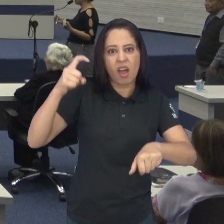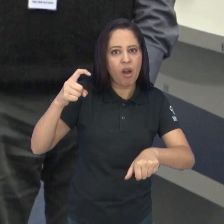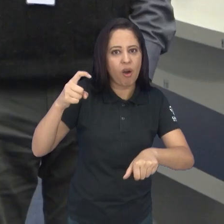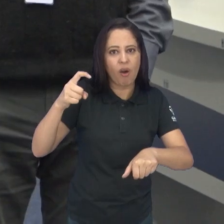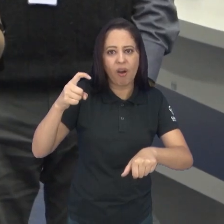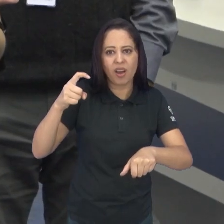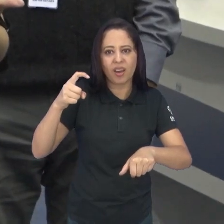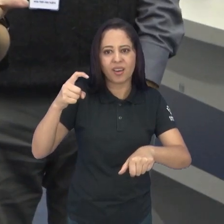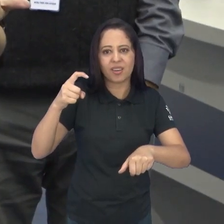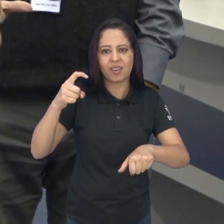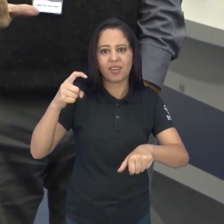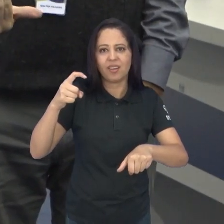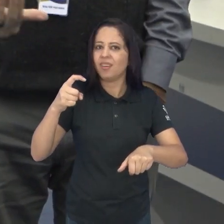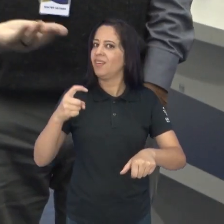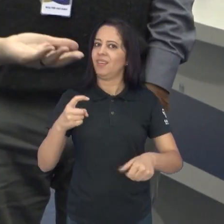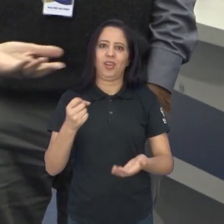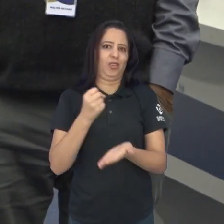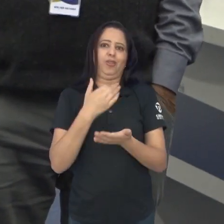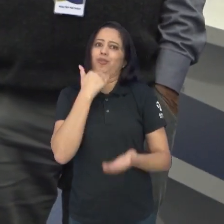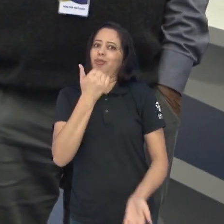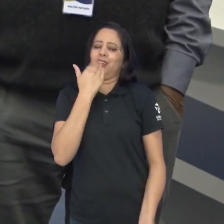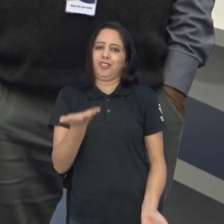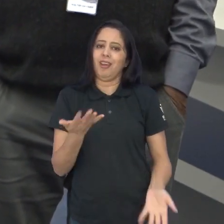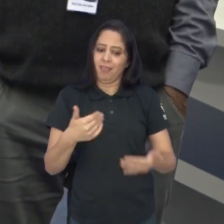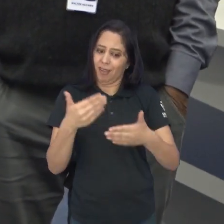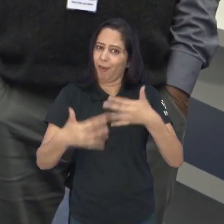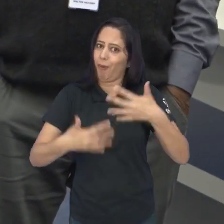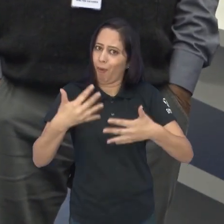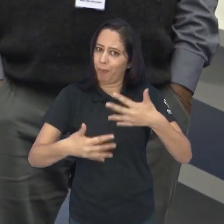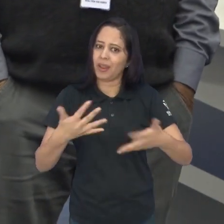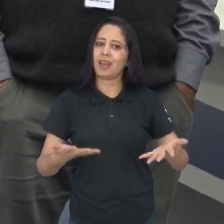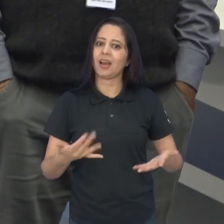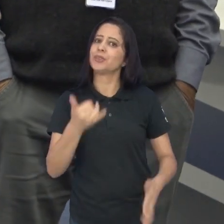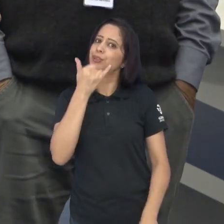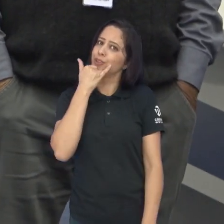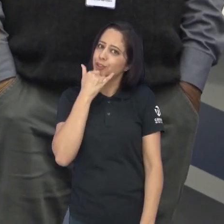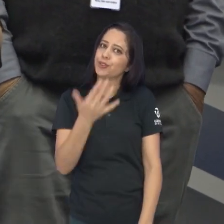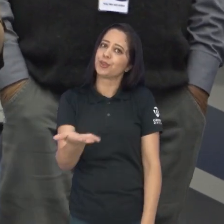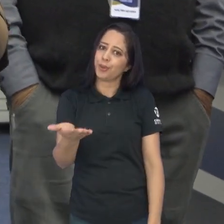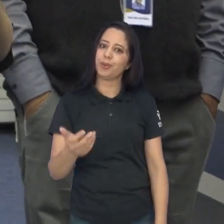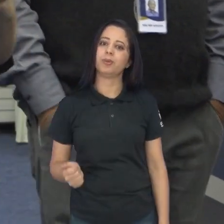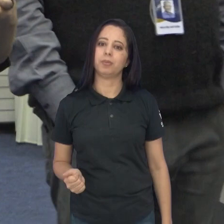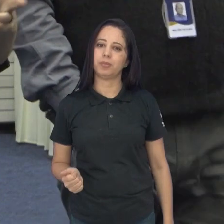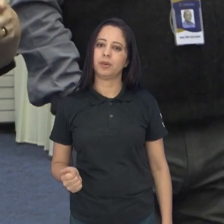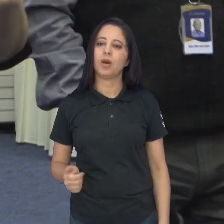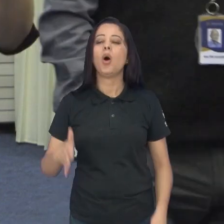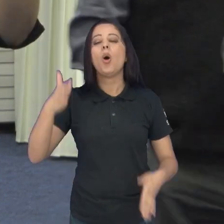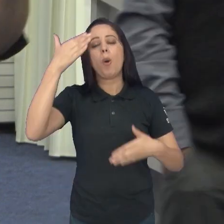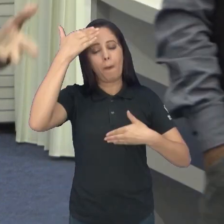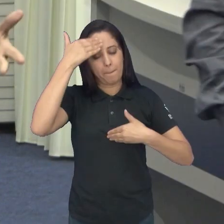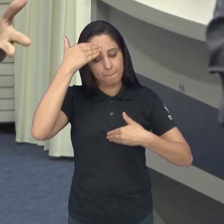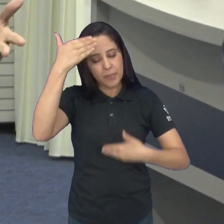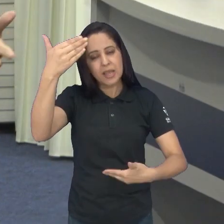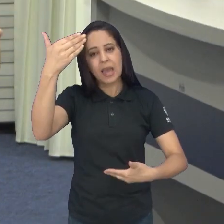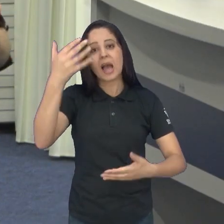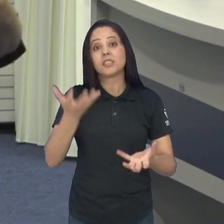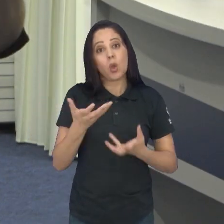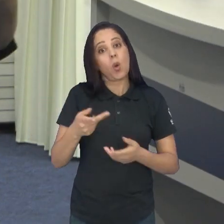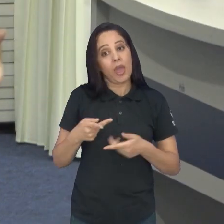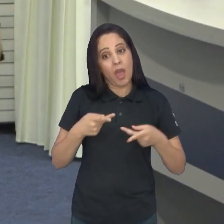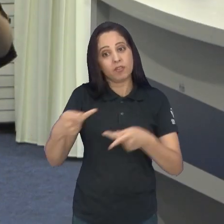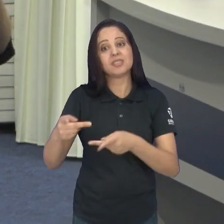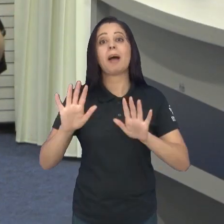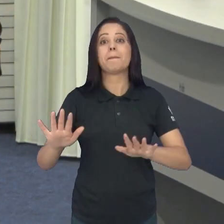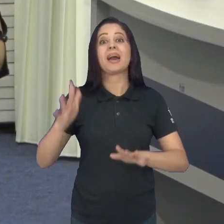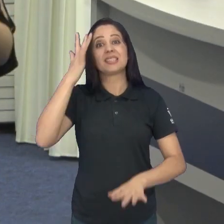gente faz uma agenda prévia. Aí fica complicado. Então, desculpa, vereadora, eu agradeço, gostaria muito de ir, mas